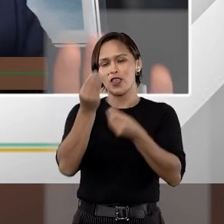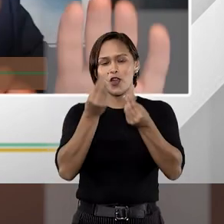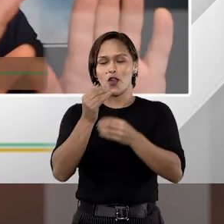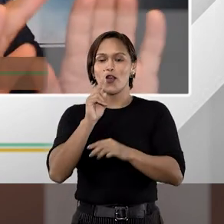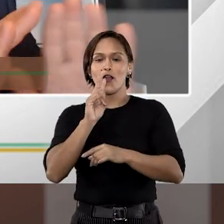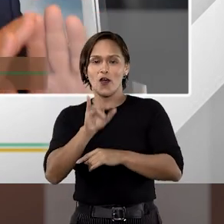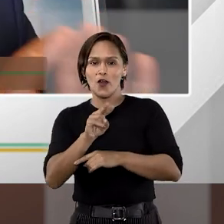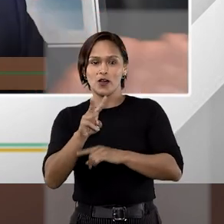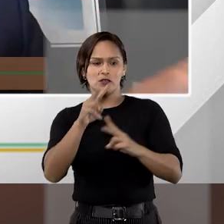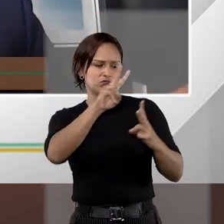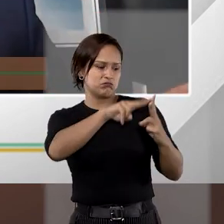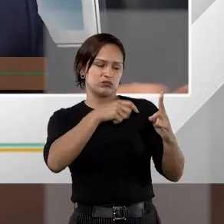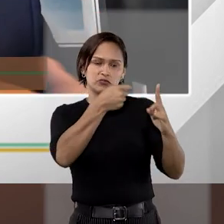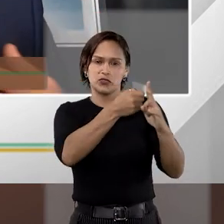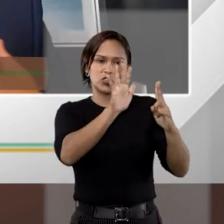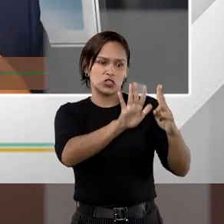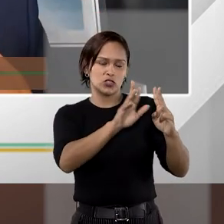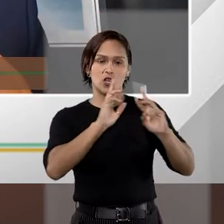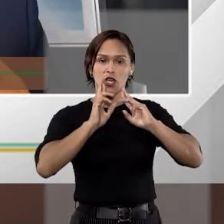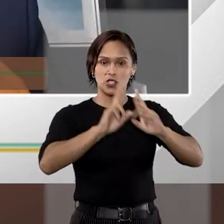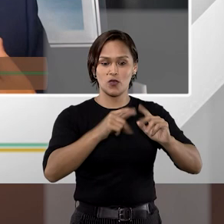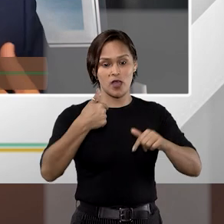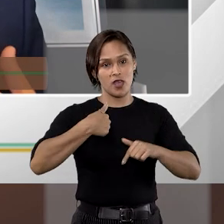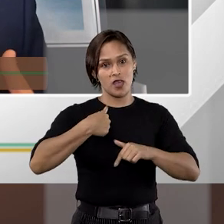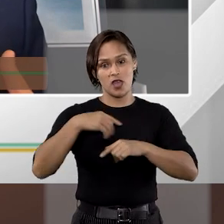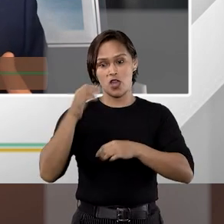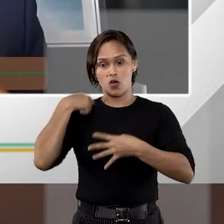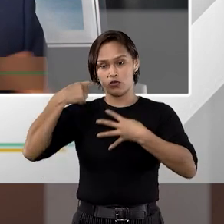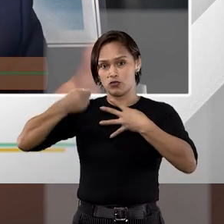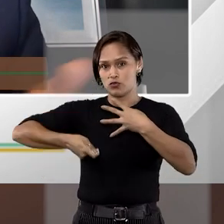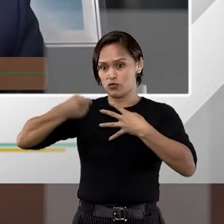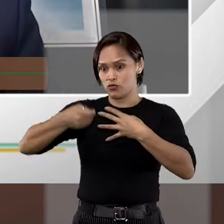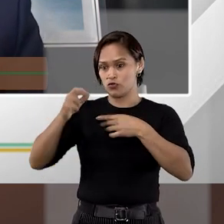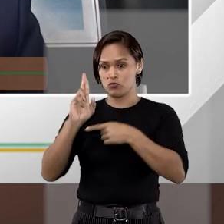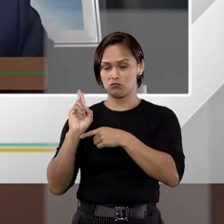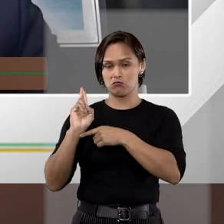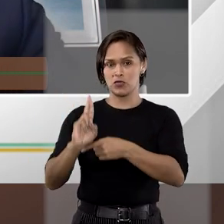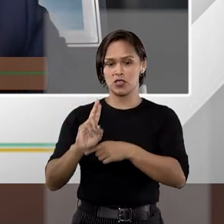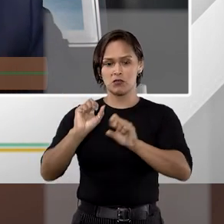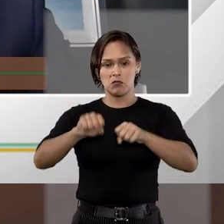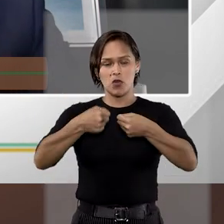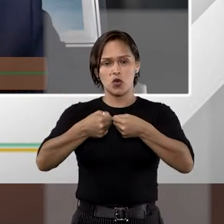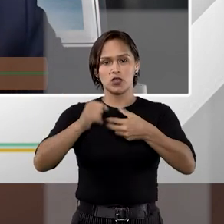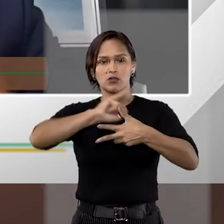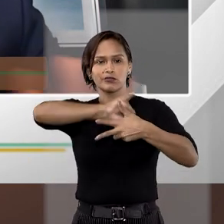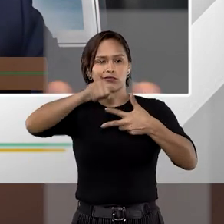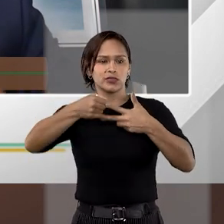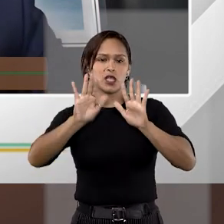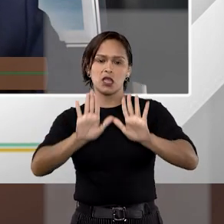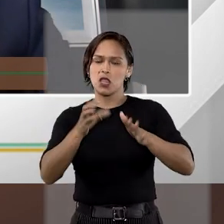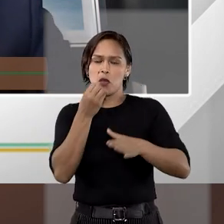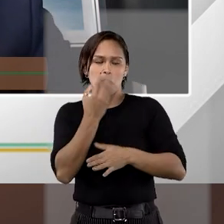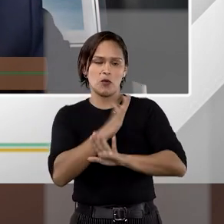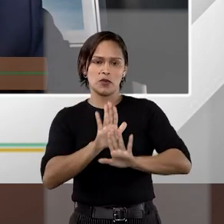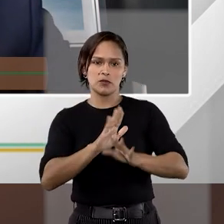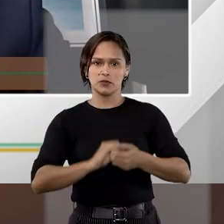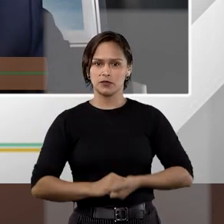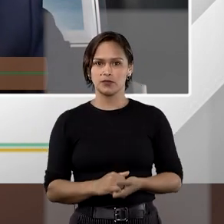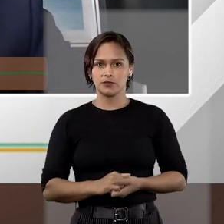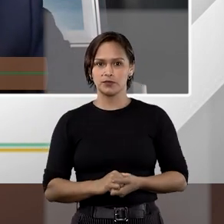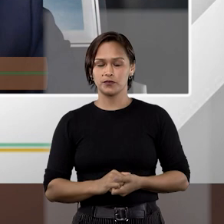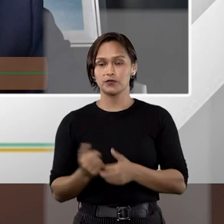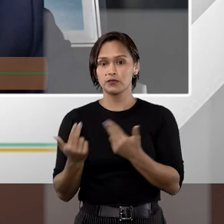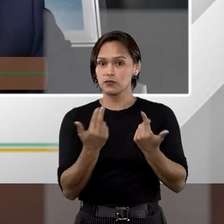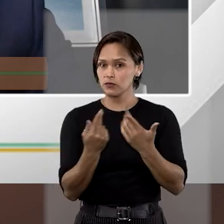como se dissesse olha se vocês se resolveram eu estado-juiz não é representado pelo Poder Judiciário estou satisfeito